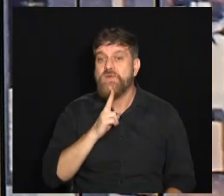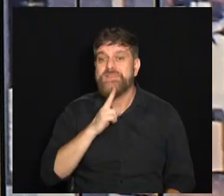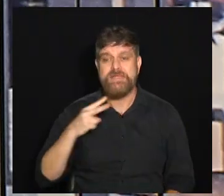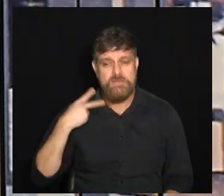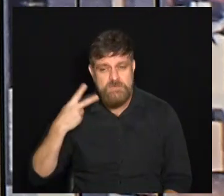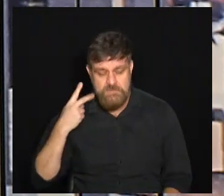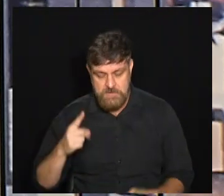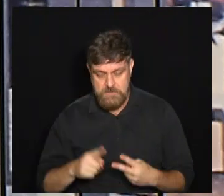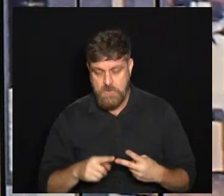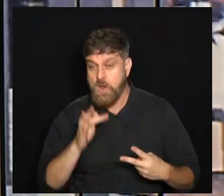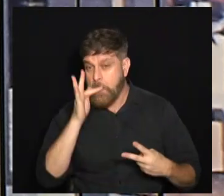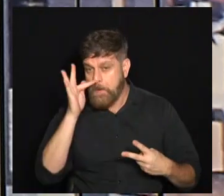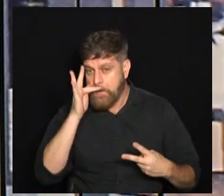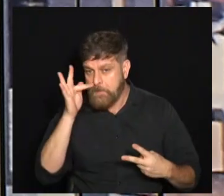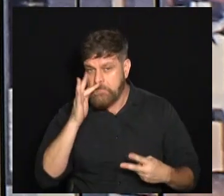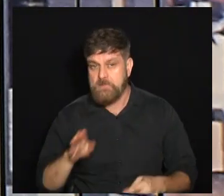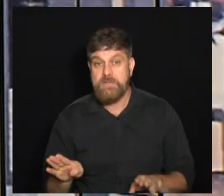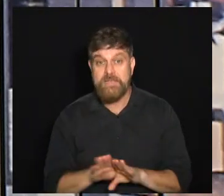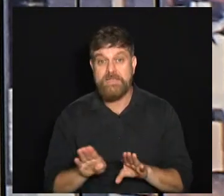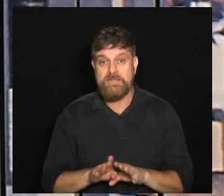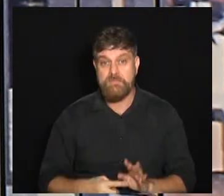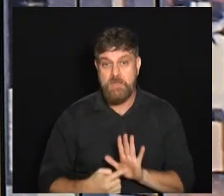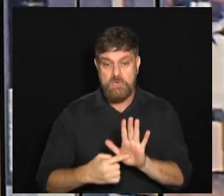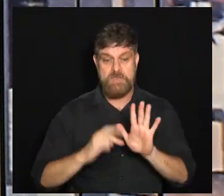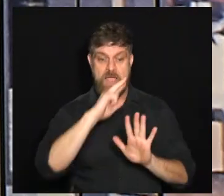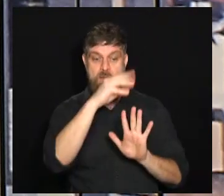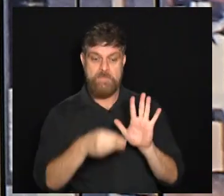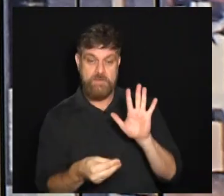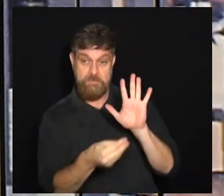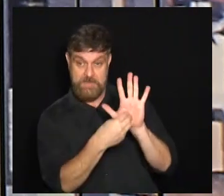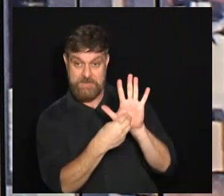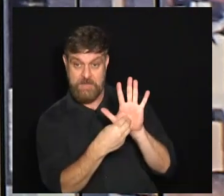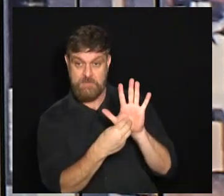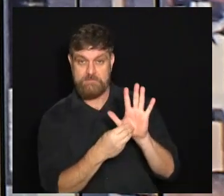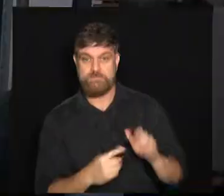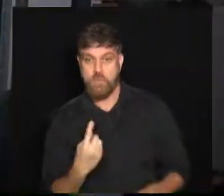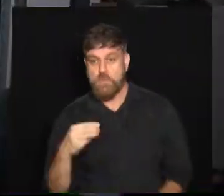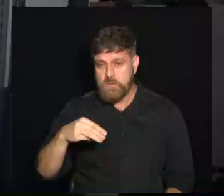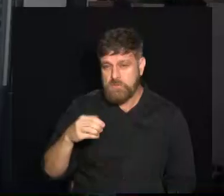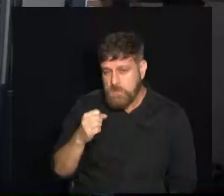Osseri, Antônio Flores e o quadro Giro Ambiental, em 1 minuto e meio.